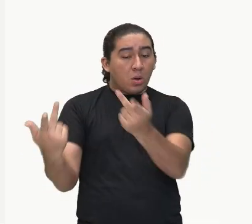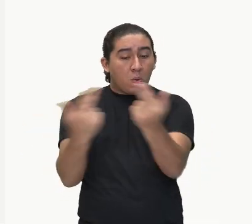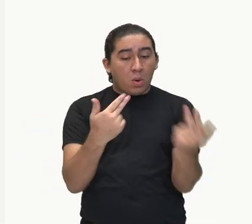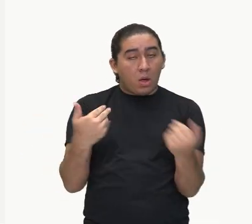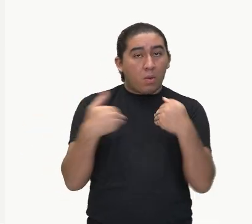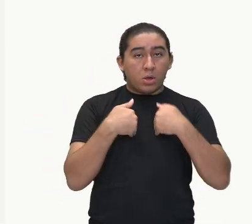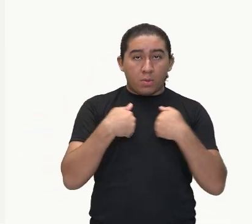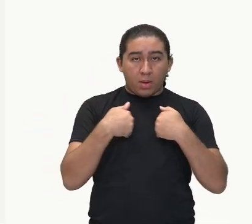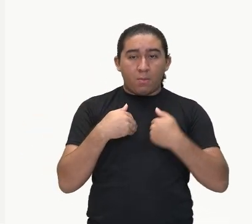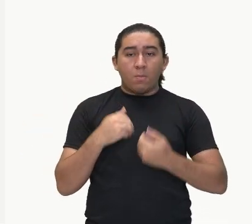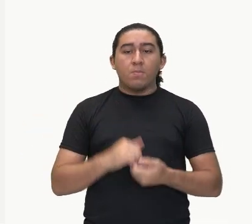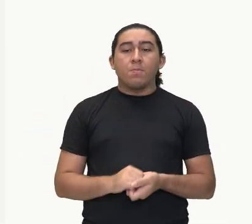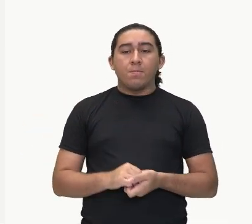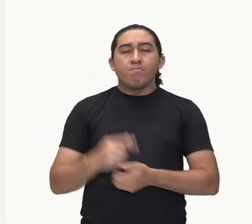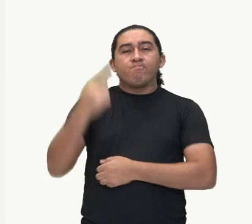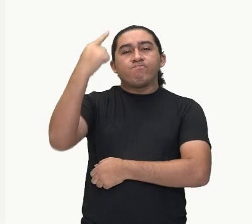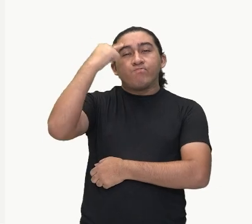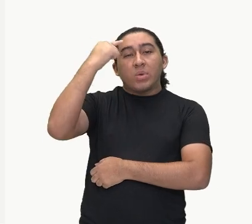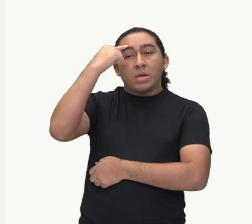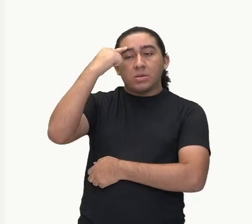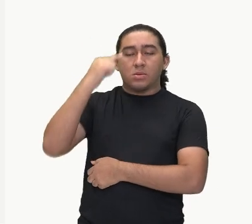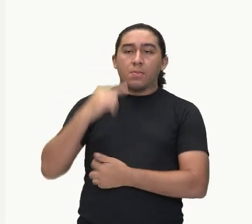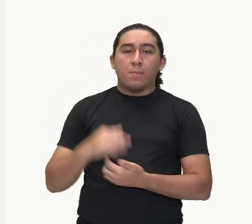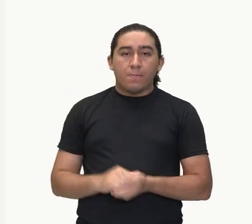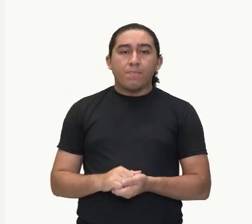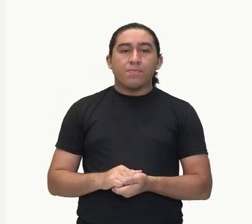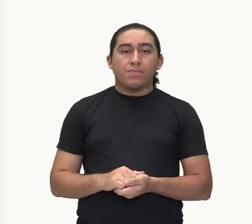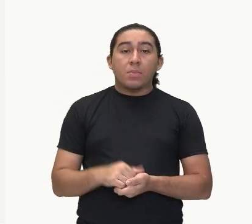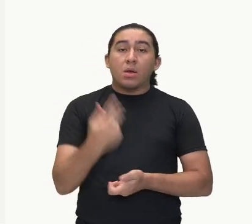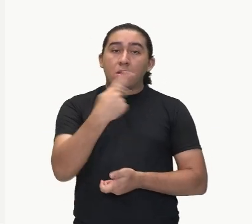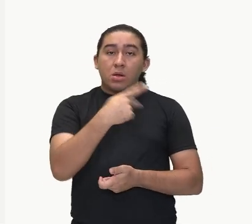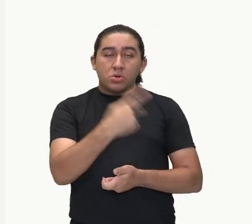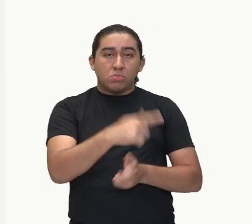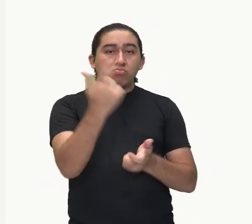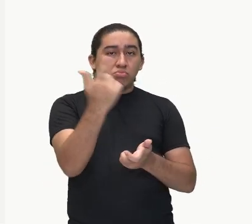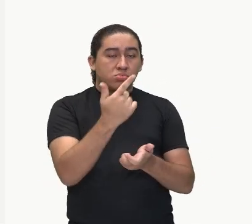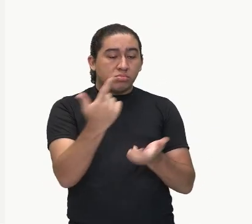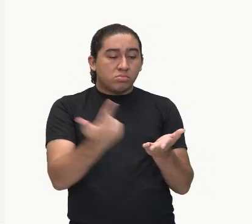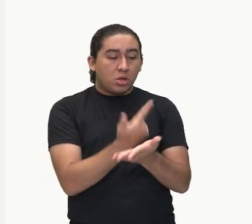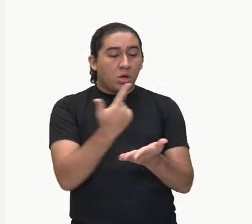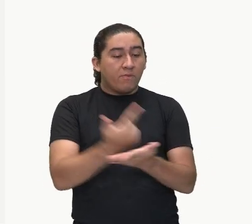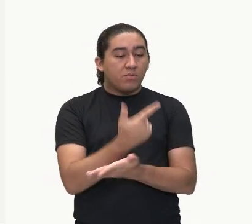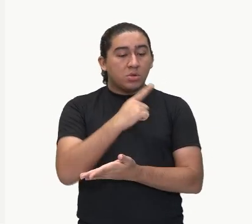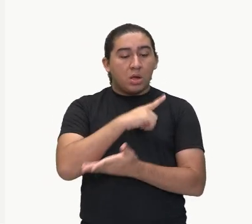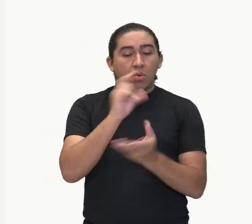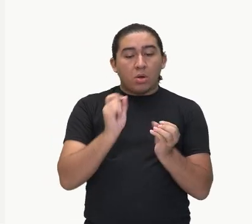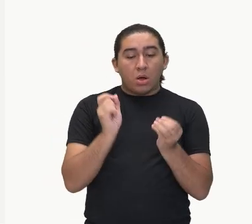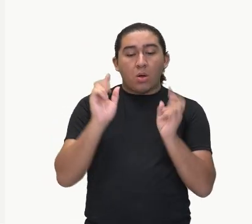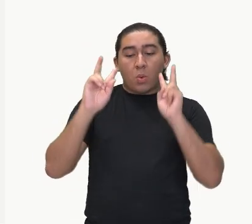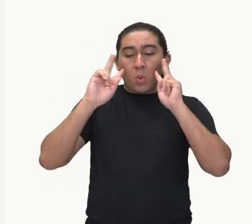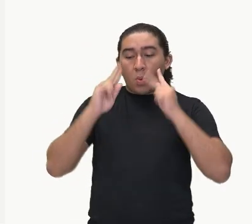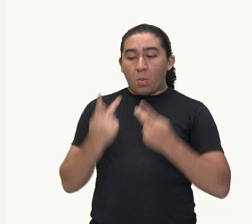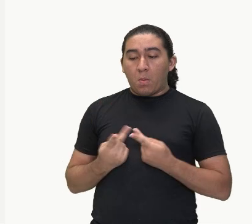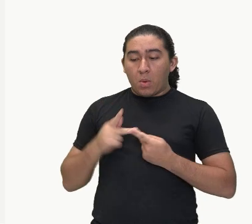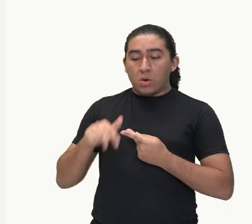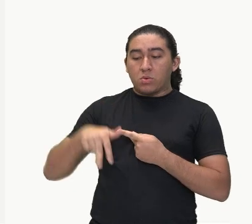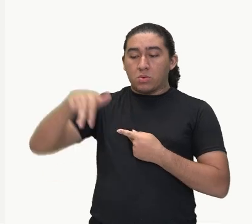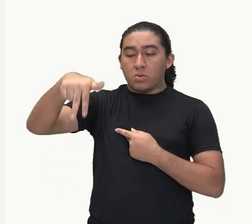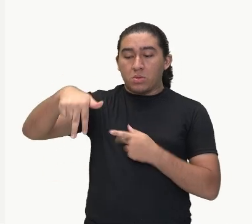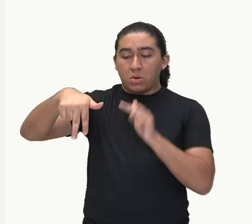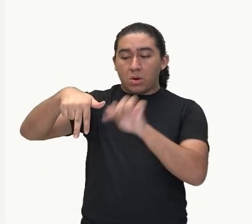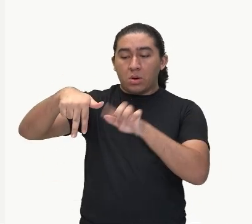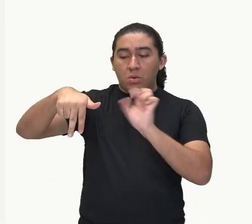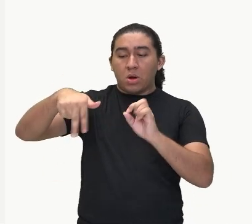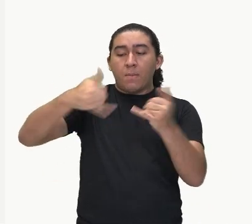Ele acha, né, nos seus trabalhos, coloca o homem